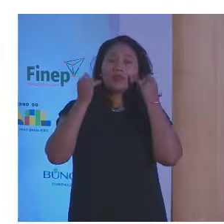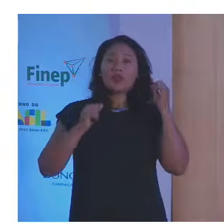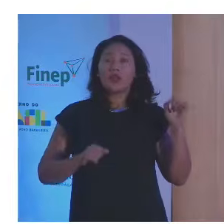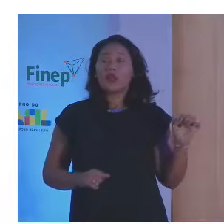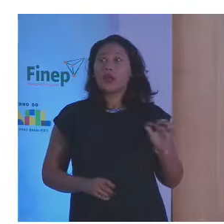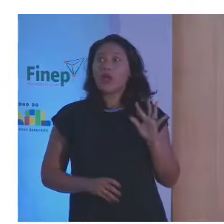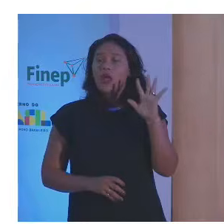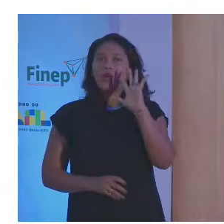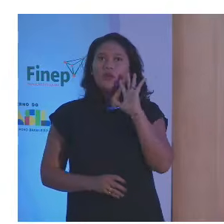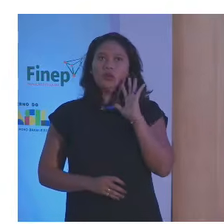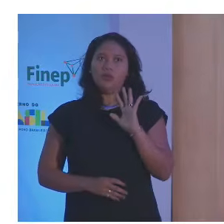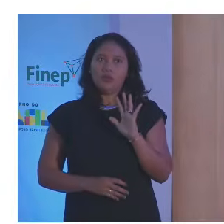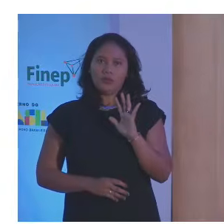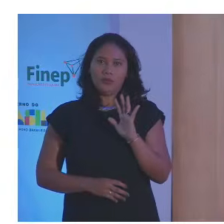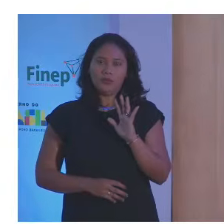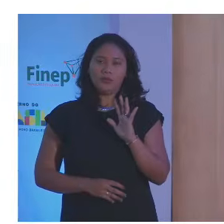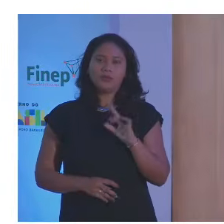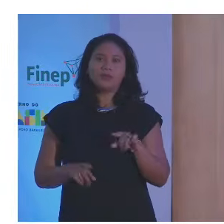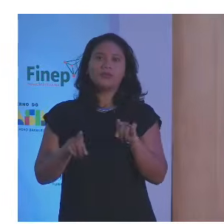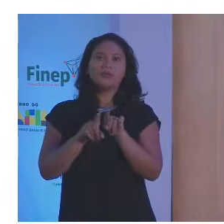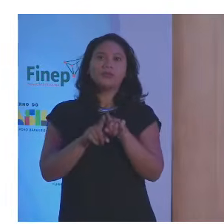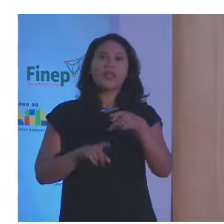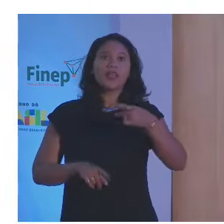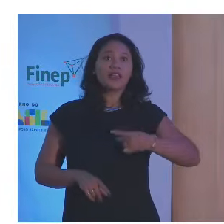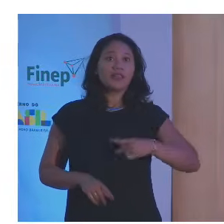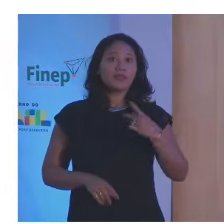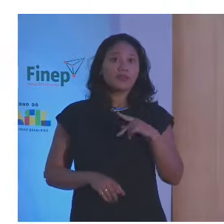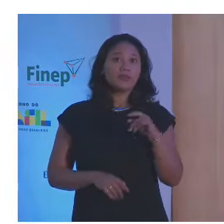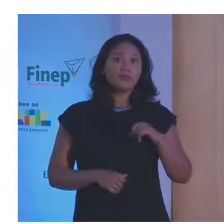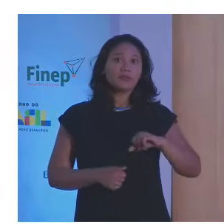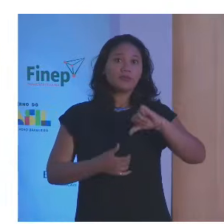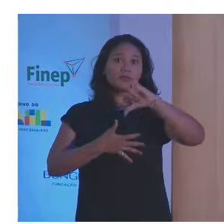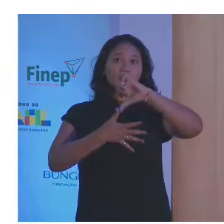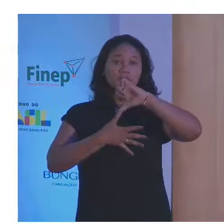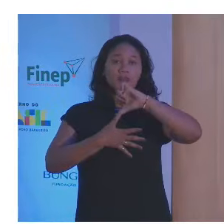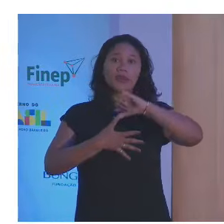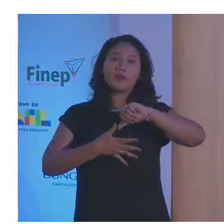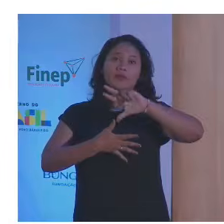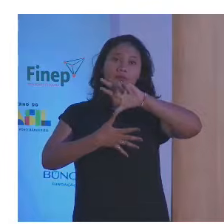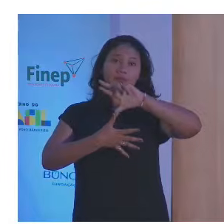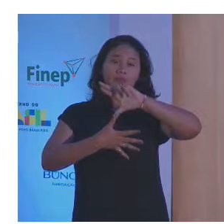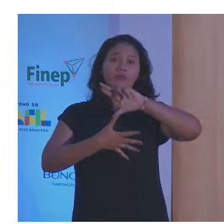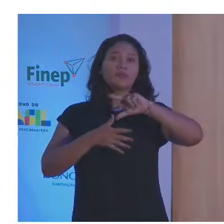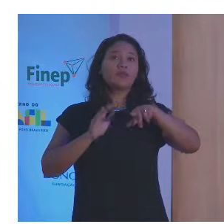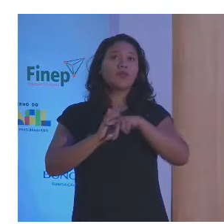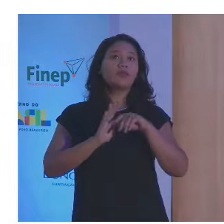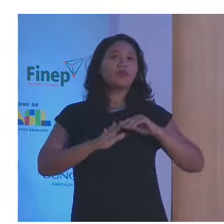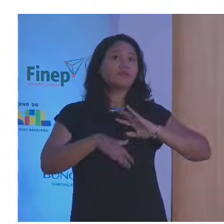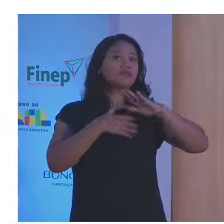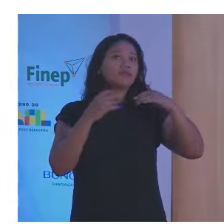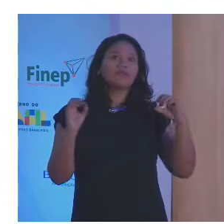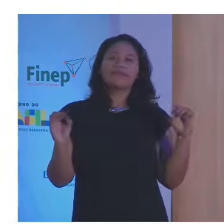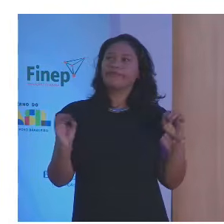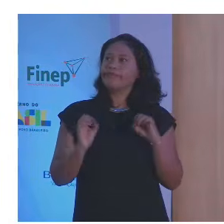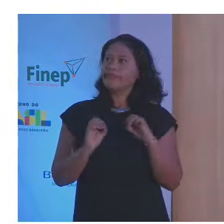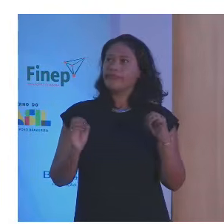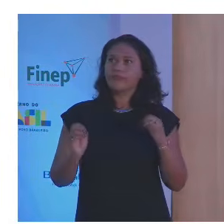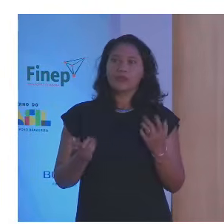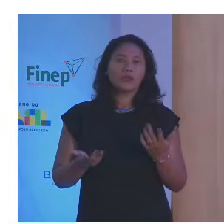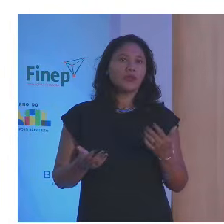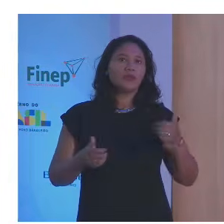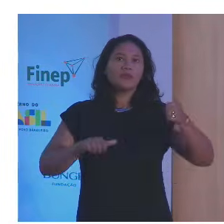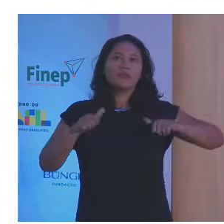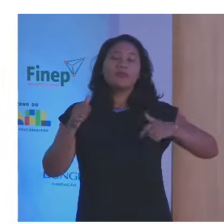caro colocar esses equipamentos na água, e aqui na América Latina nós não temos ninguém que está fazendo, por exemplo, o desenvolvimento desses instrumentos, ou a